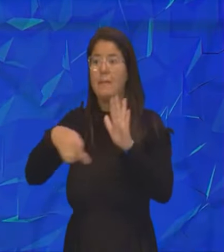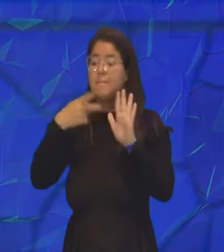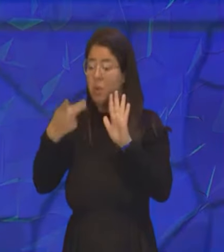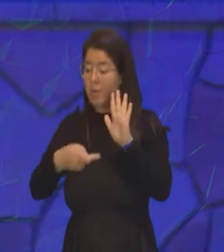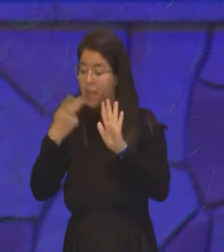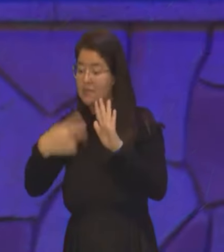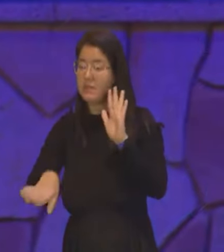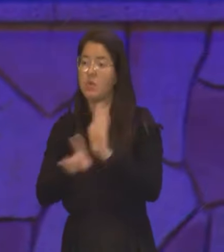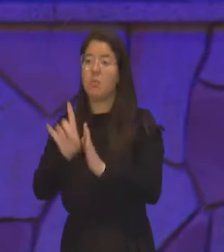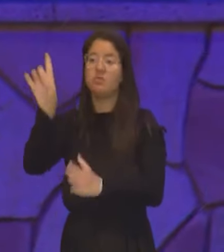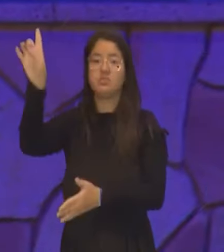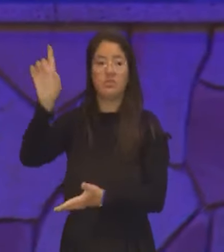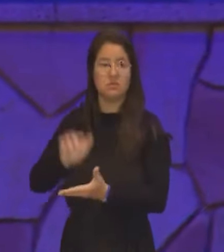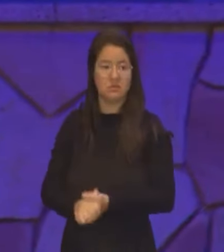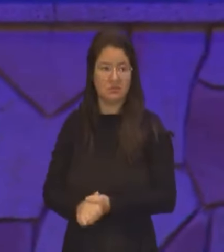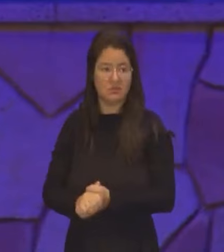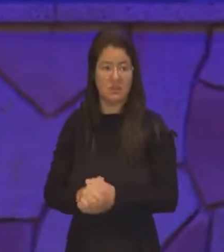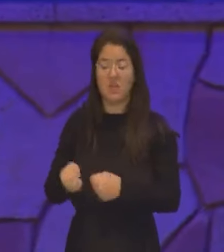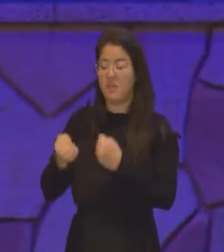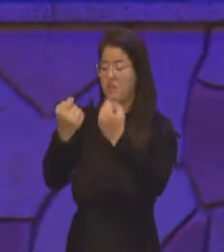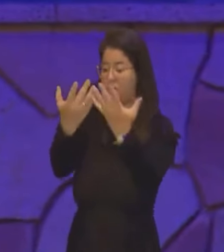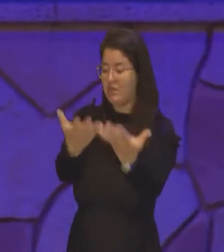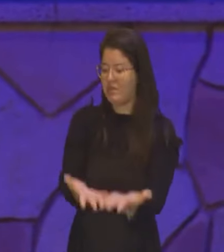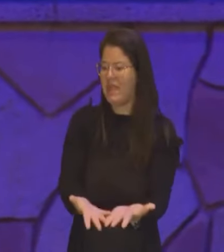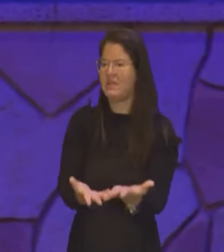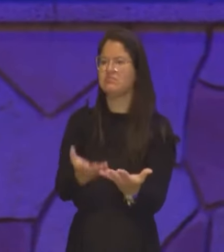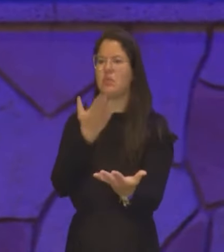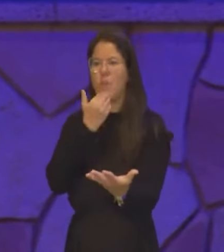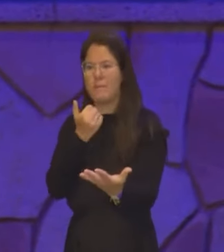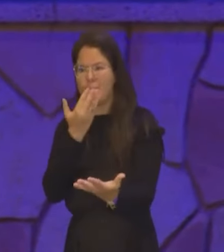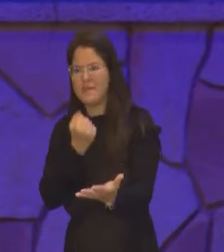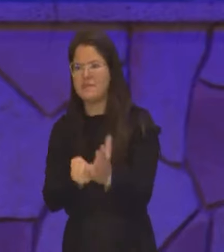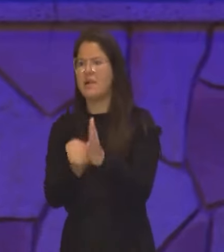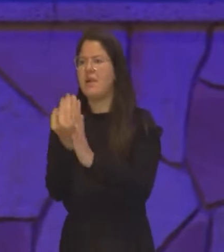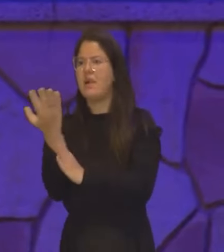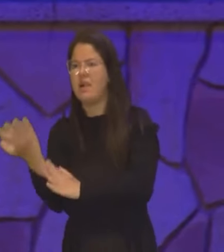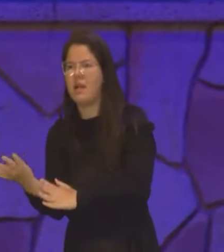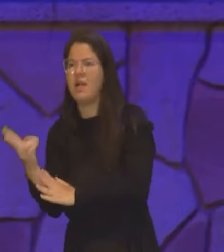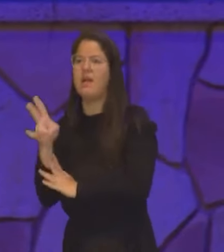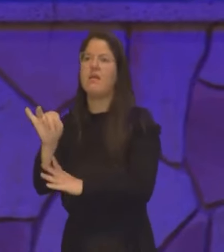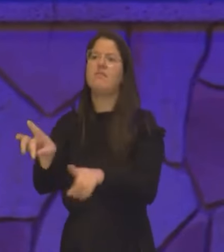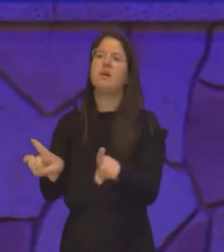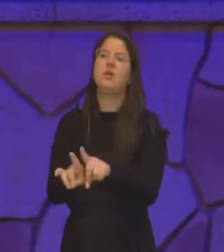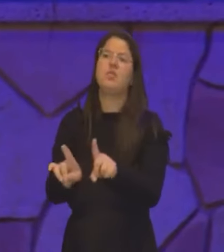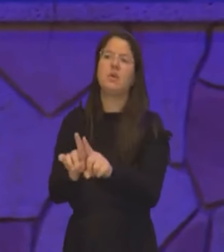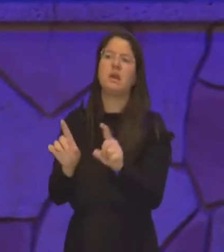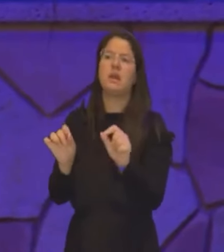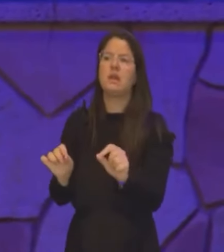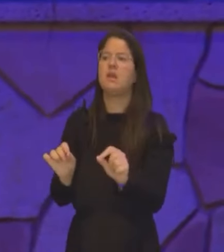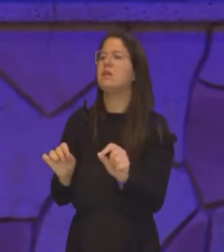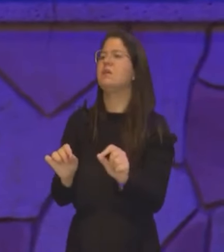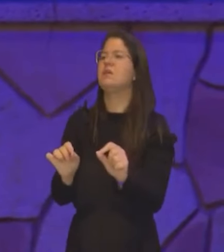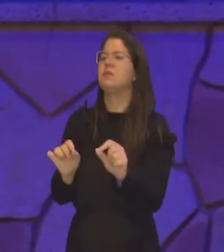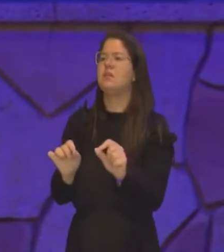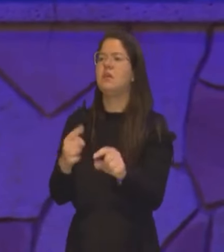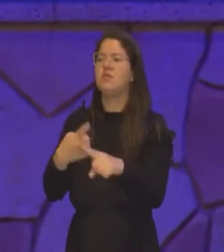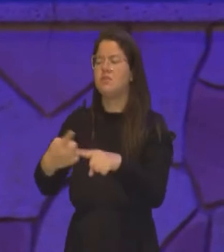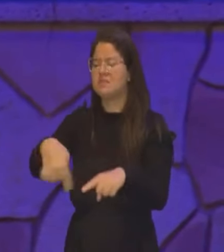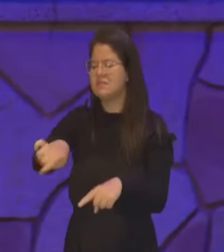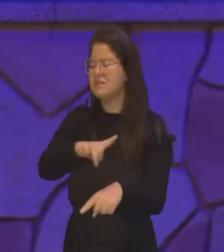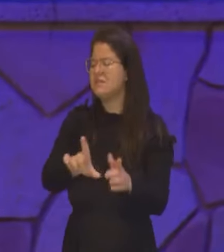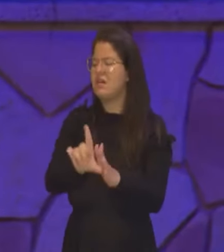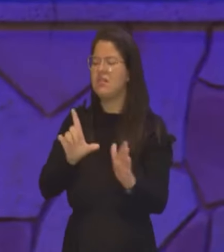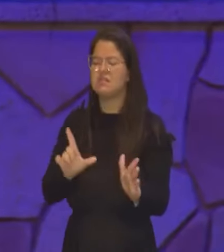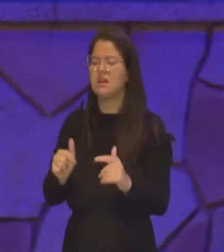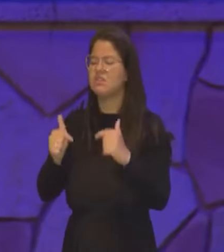de Deus. Eu vou devolver fartura. Eu vou recolocar vocês em uma posição que as nações que antes